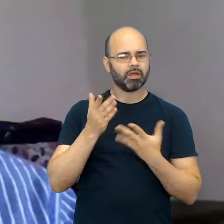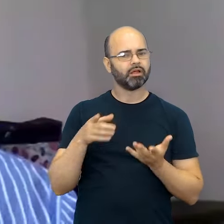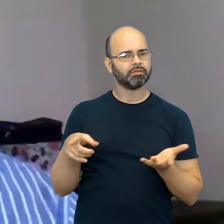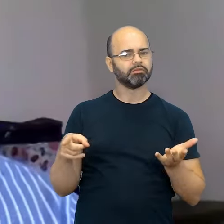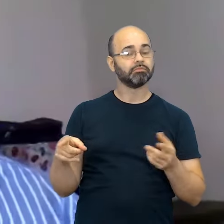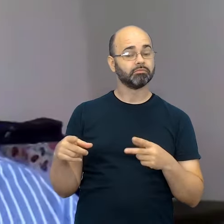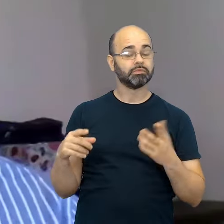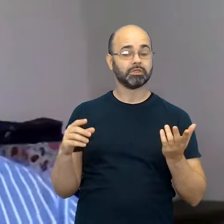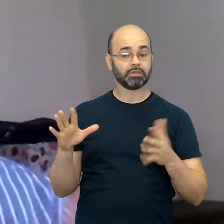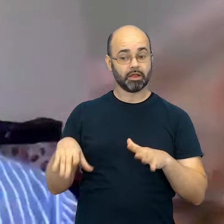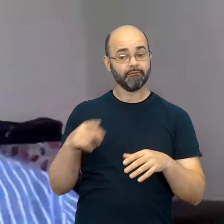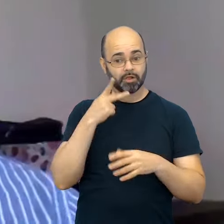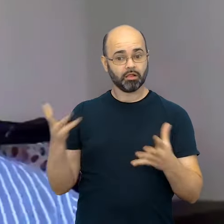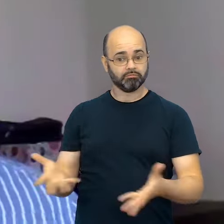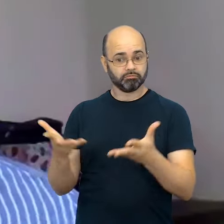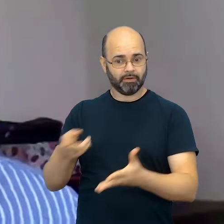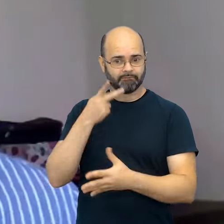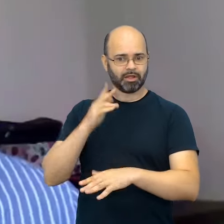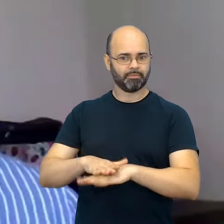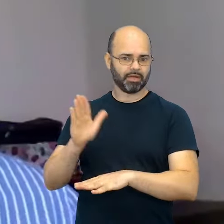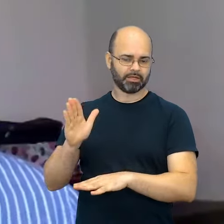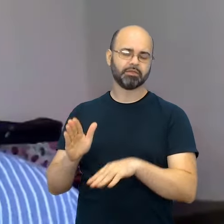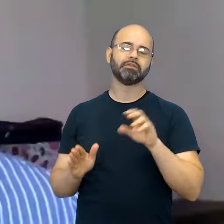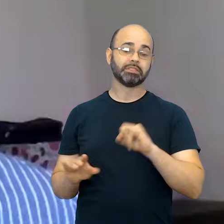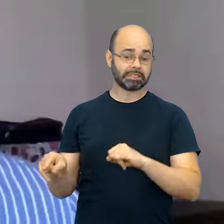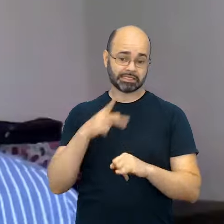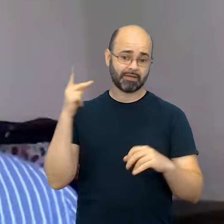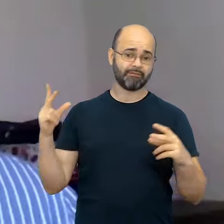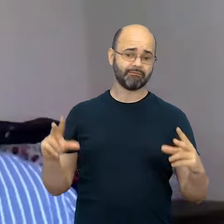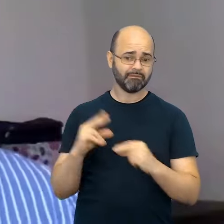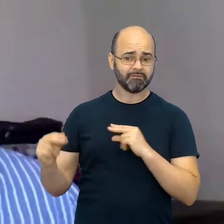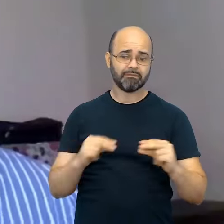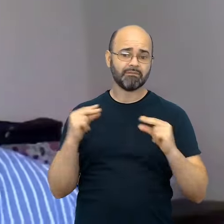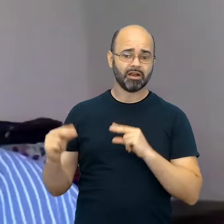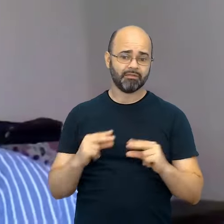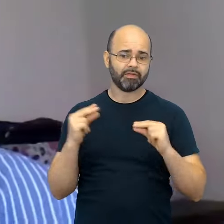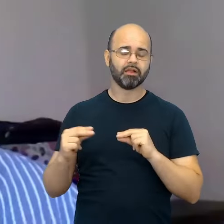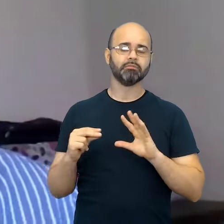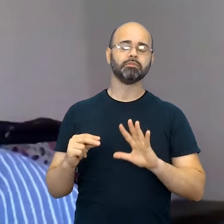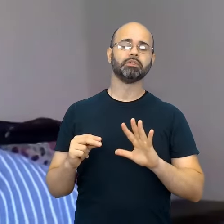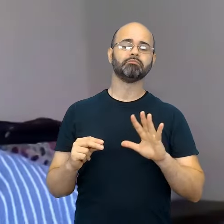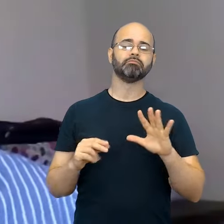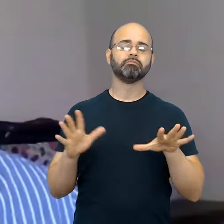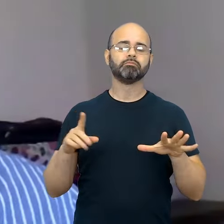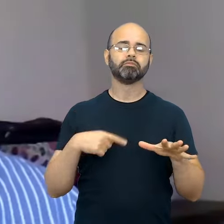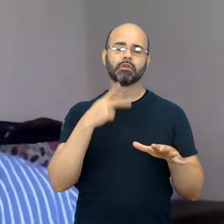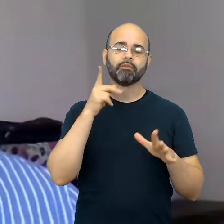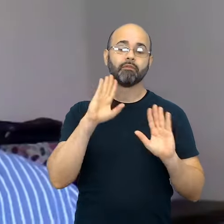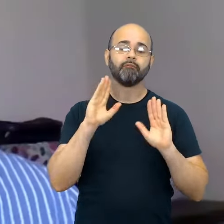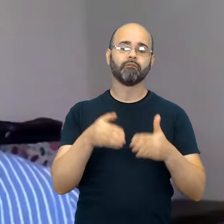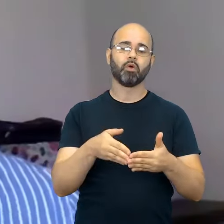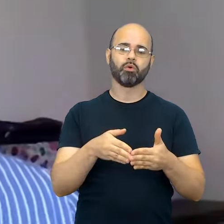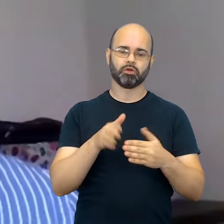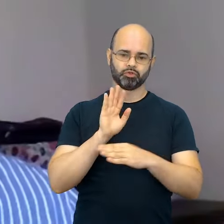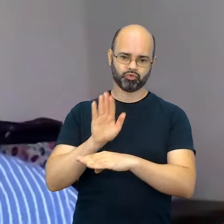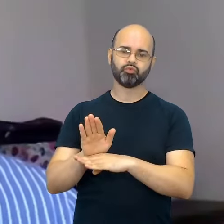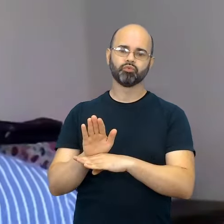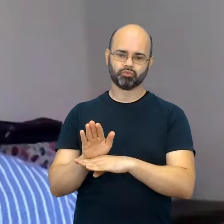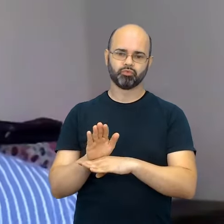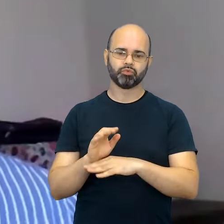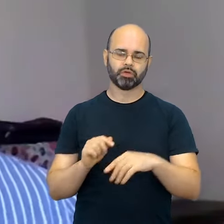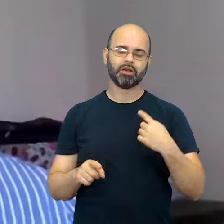falante, pensar em estratégias com as metodologias ativas e outras coisas que ajude no foco, né? Dentro daquilo